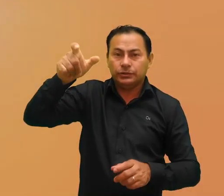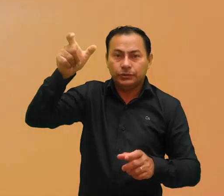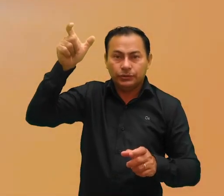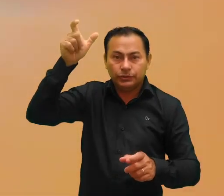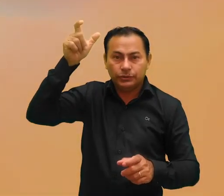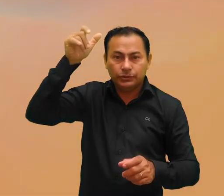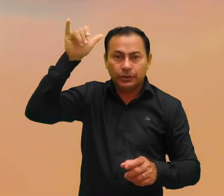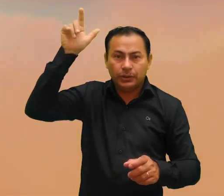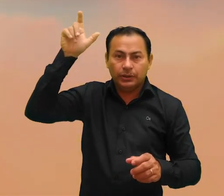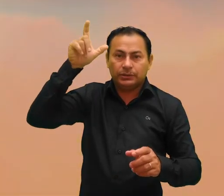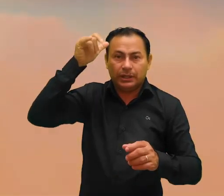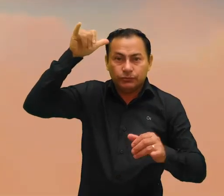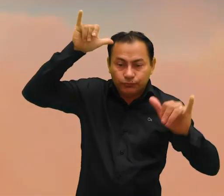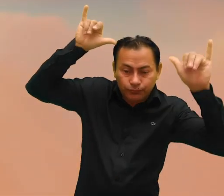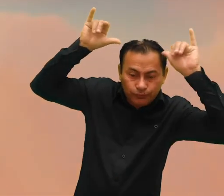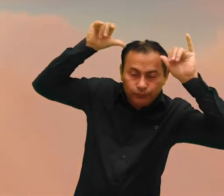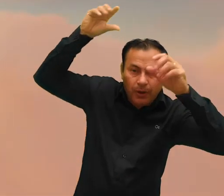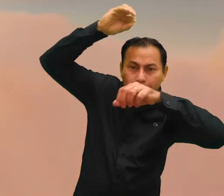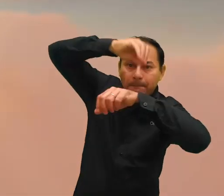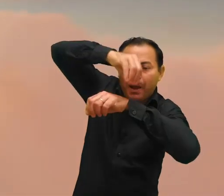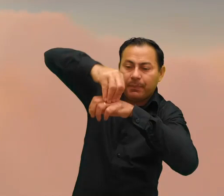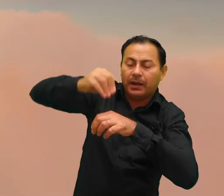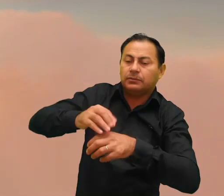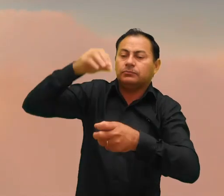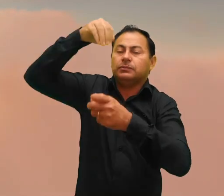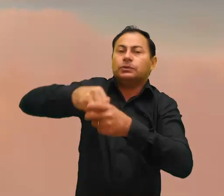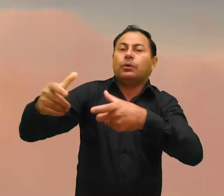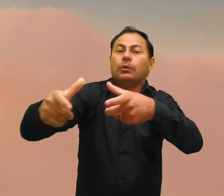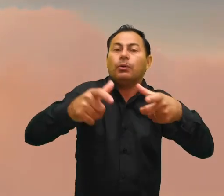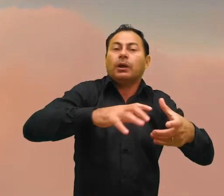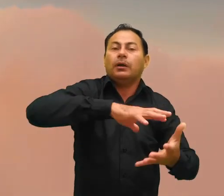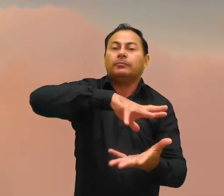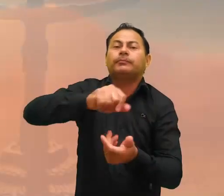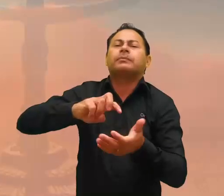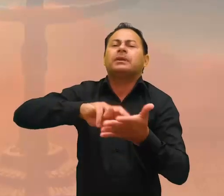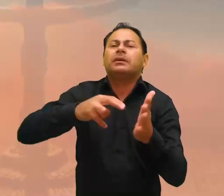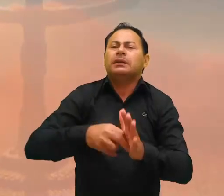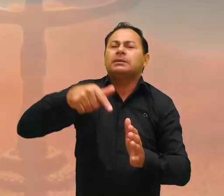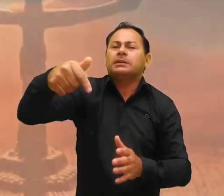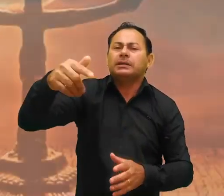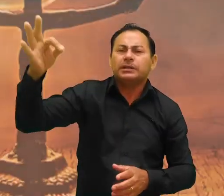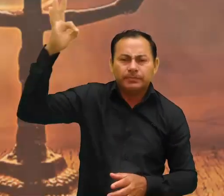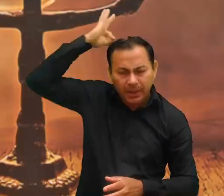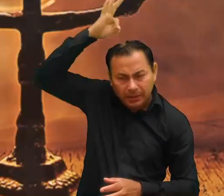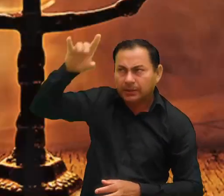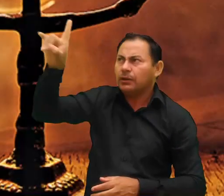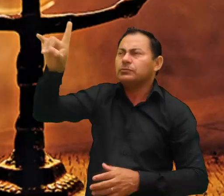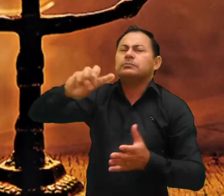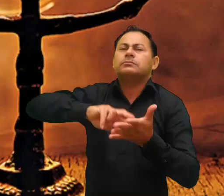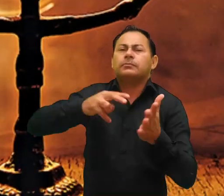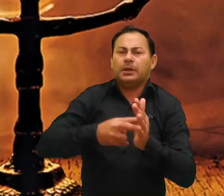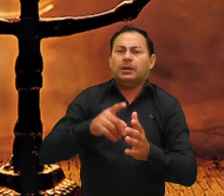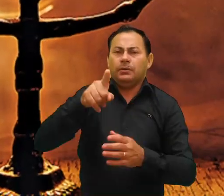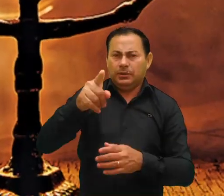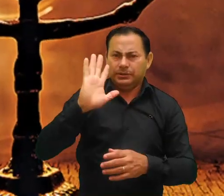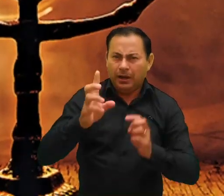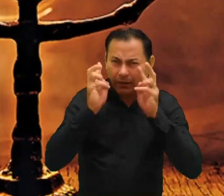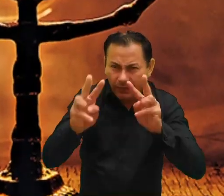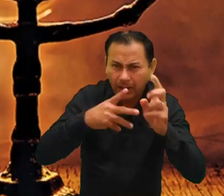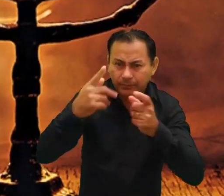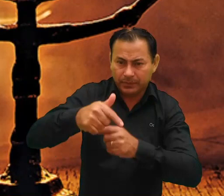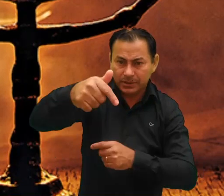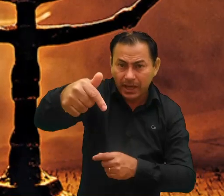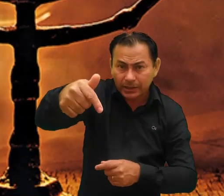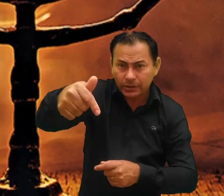7 olhos, que são os 7 Espíritos de Deus enviados a toda a terra. O que são os 7 Espíritos de Deus? Você já tinha